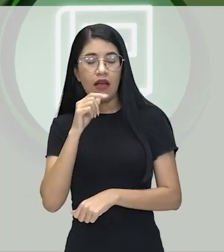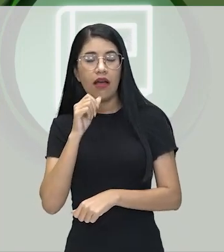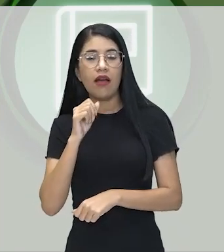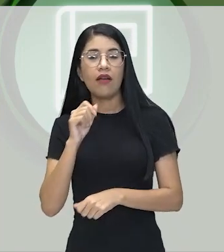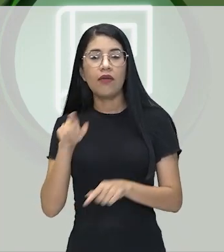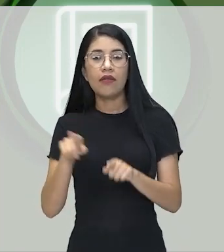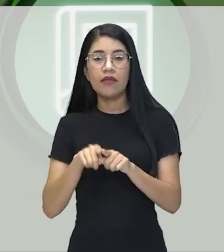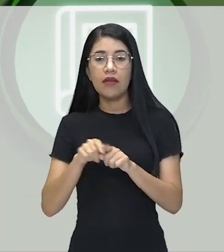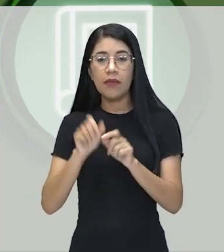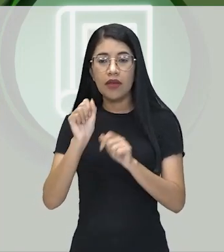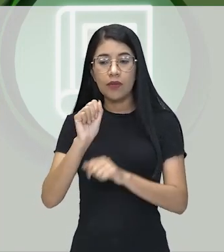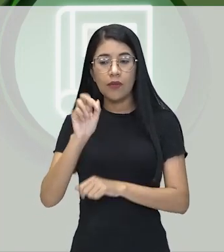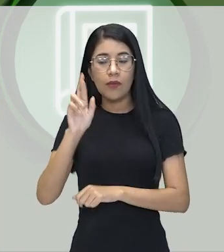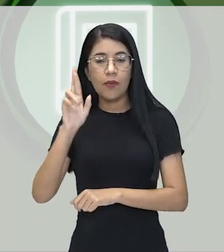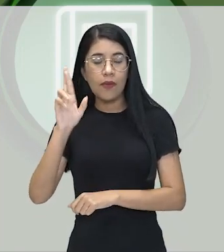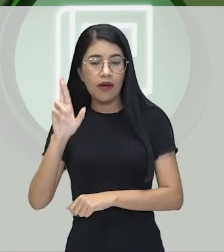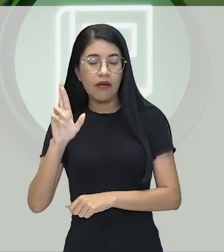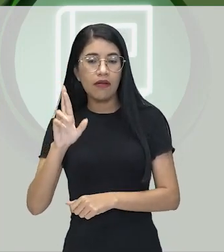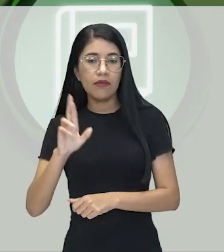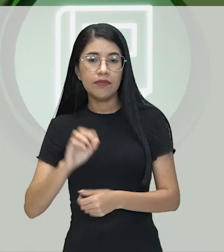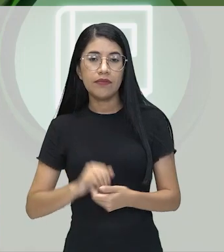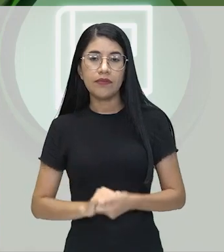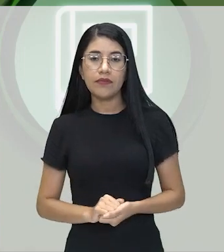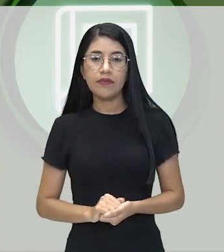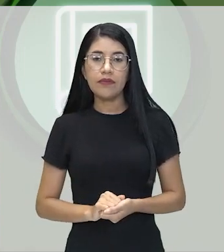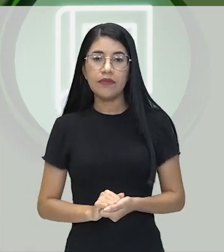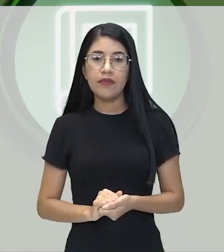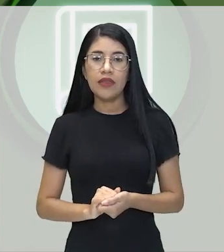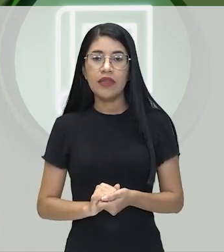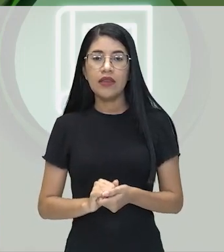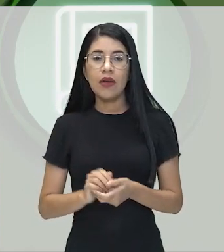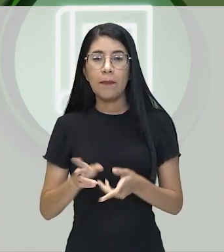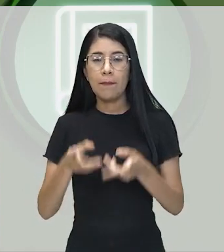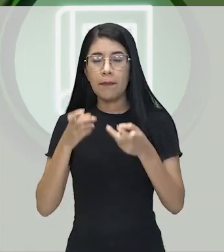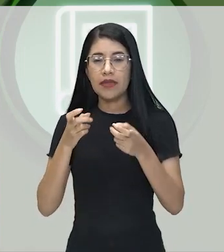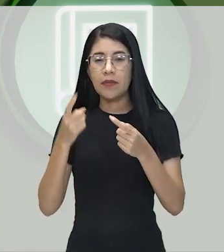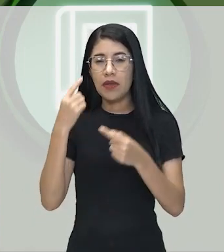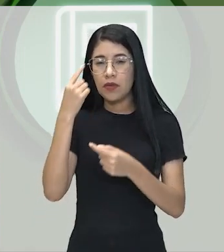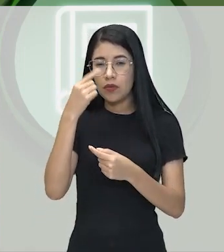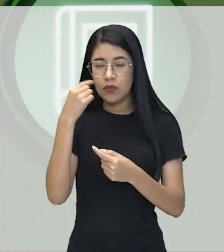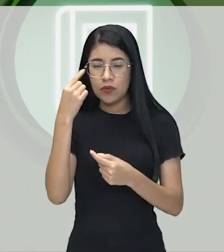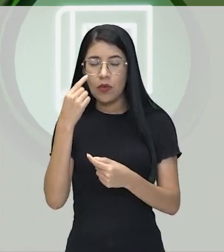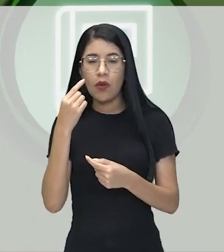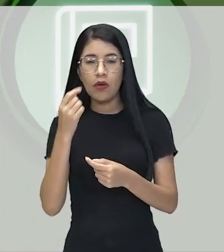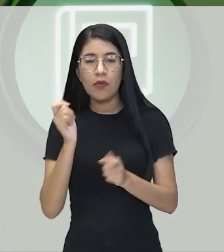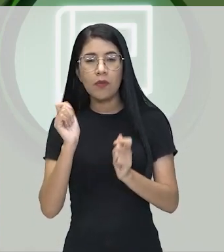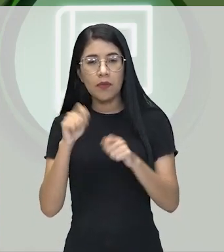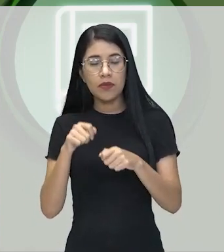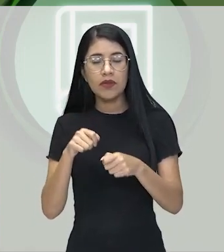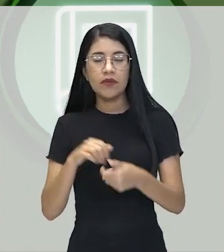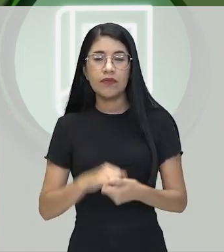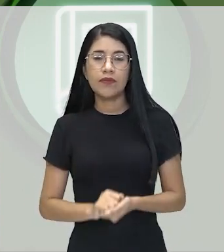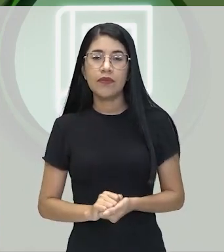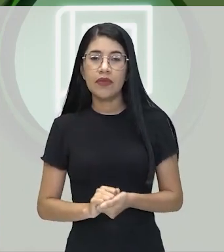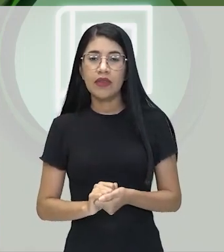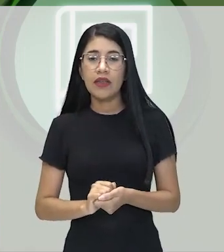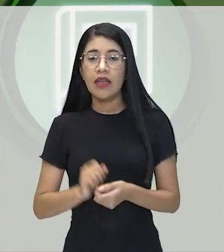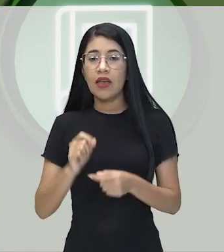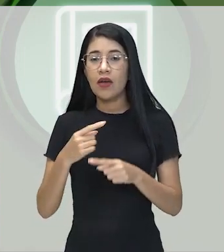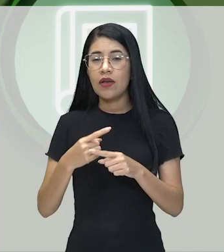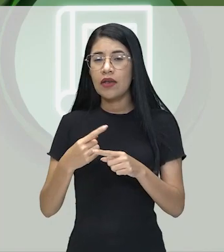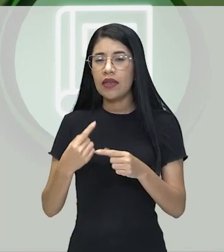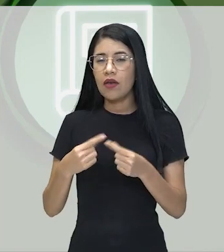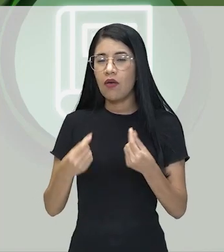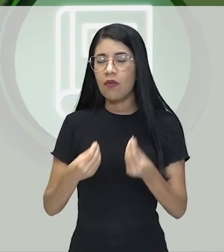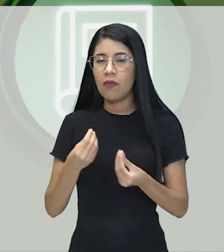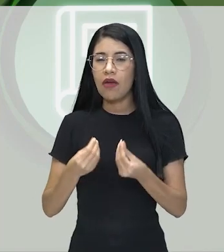água e vai voltar para o ar de novo e vai chegar até os nossos olhos. Isso é reflexão, quando a luz ela não